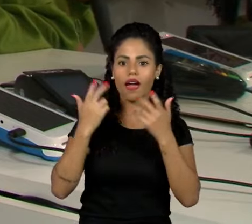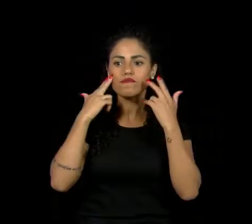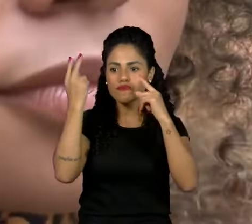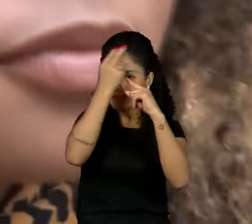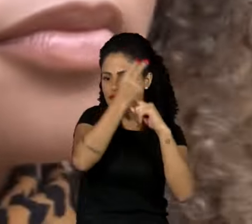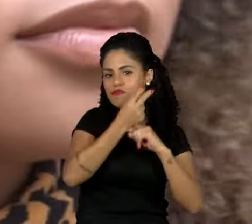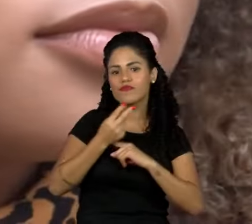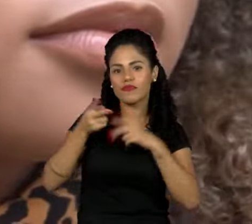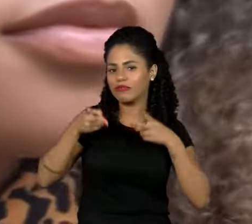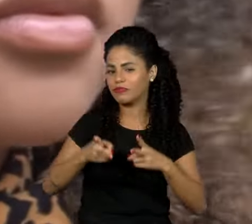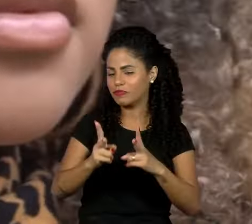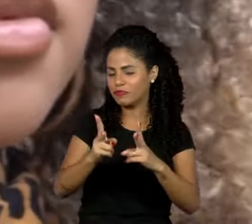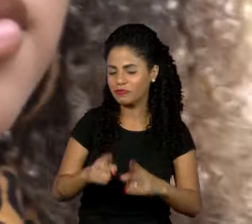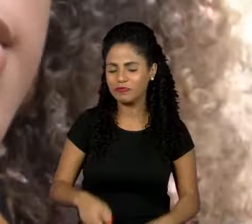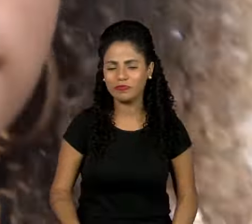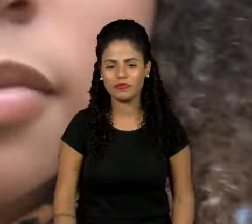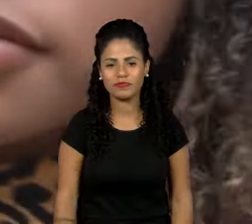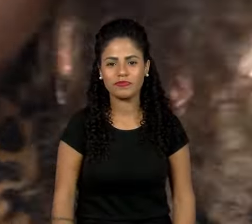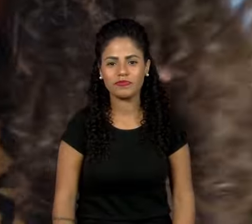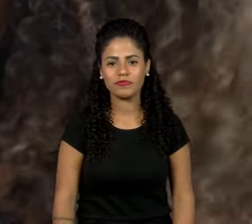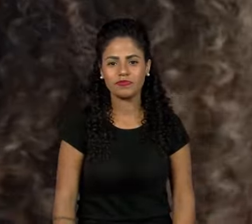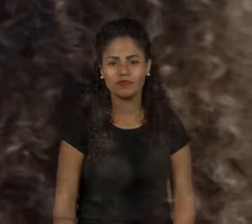Maravilhosas.